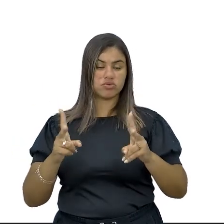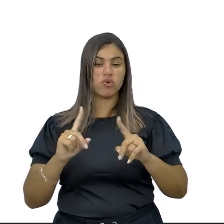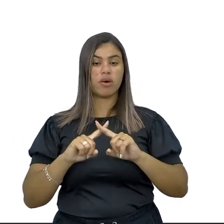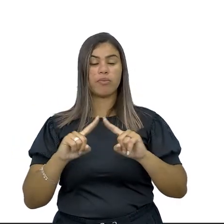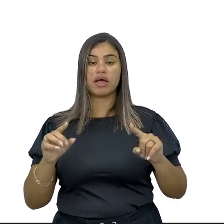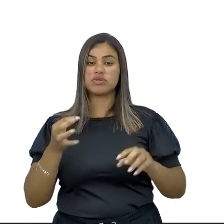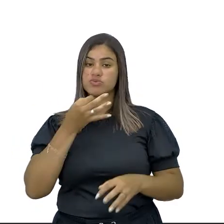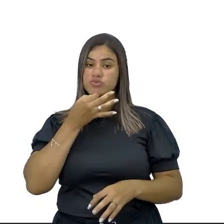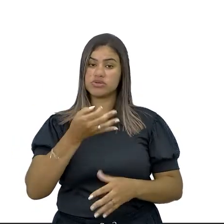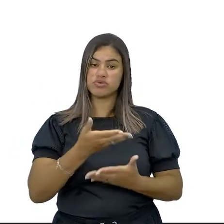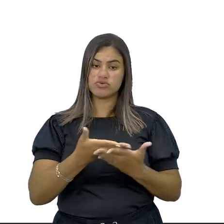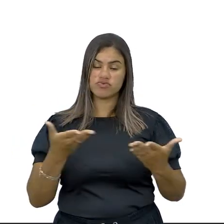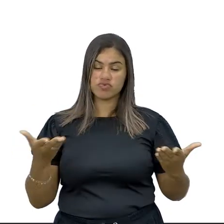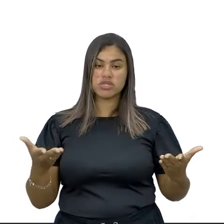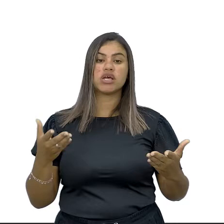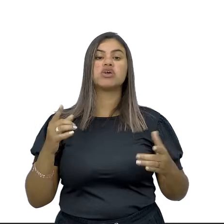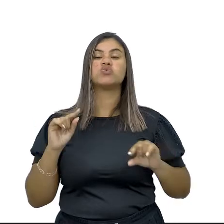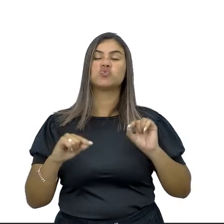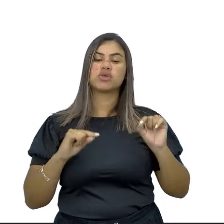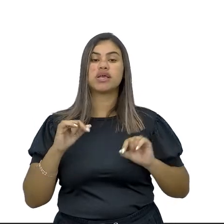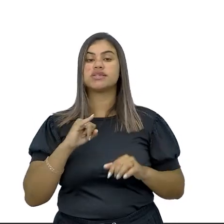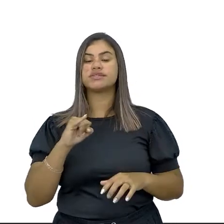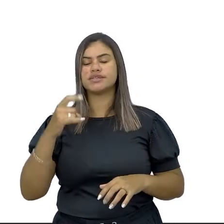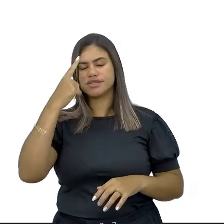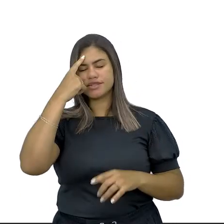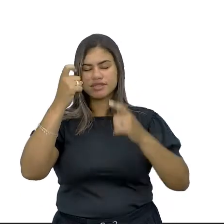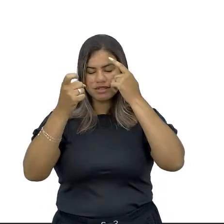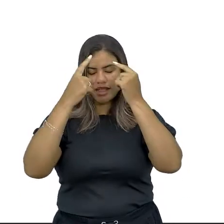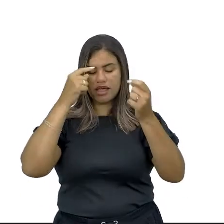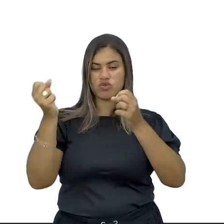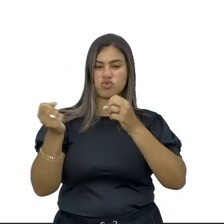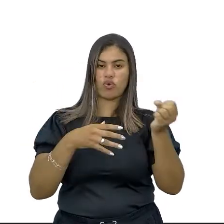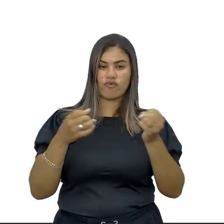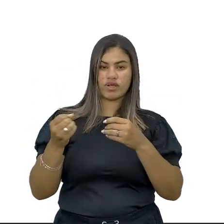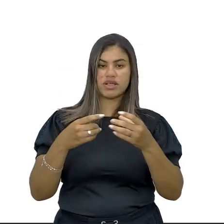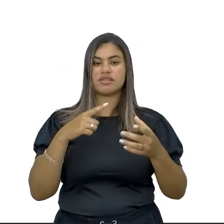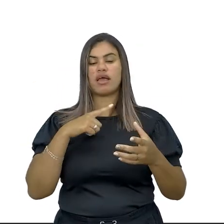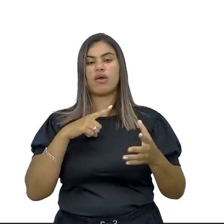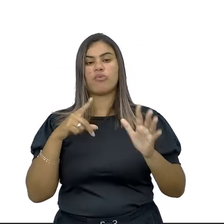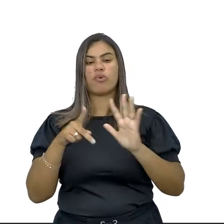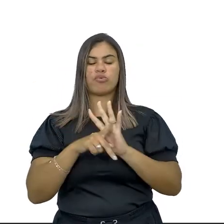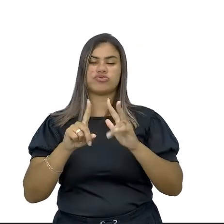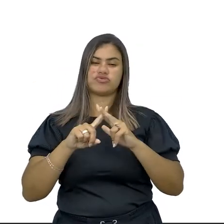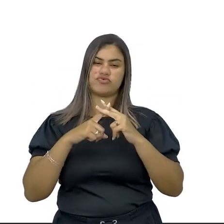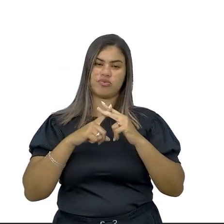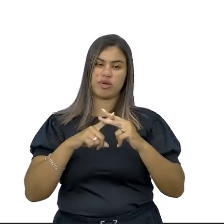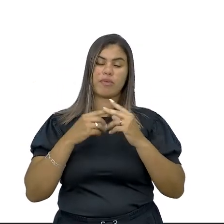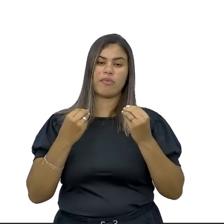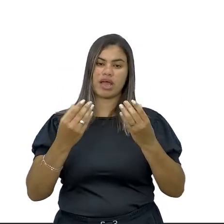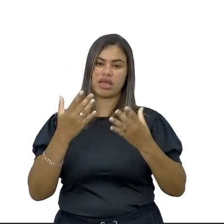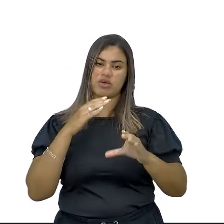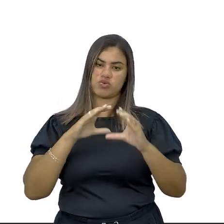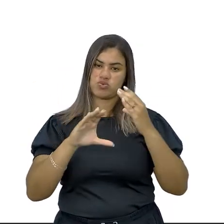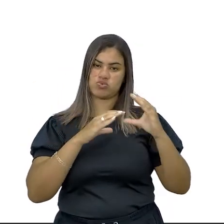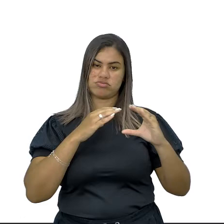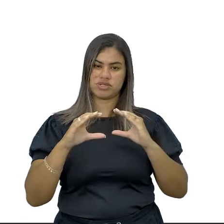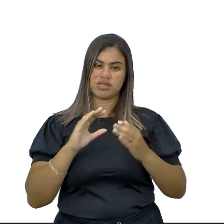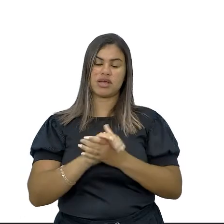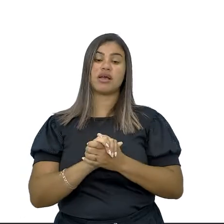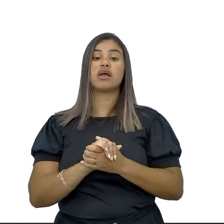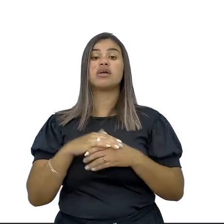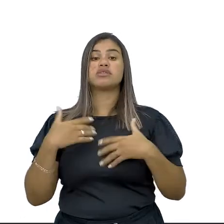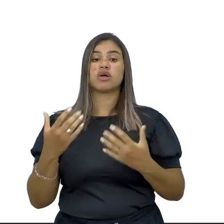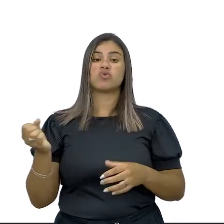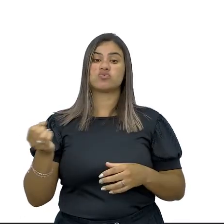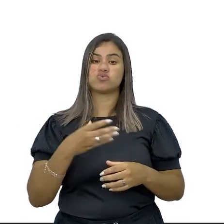se vocês possuem novas ideias também de ferramentas para que nós possamos nos comunicar. Sendo assim, esse novo